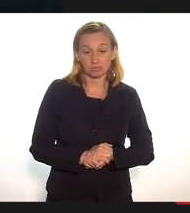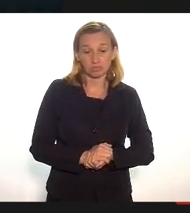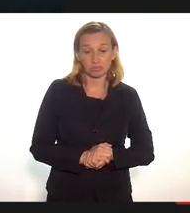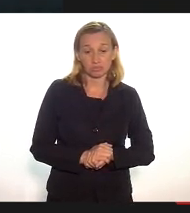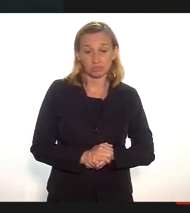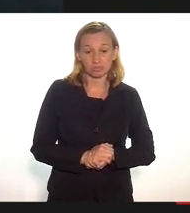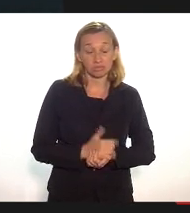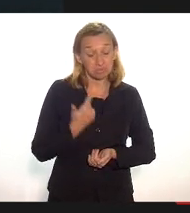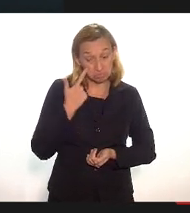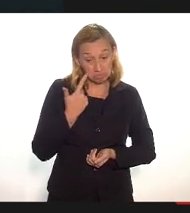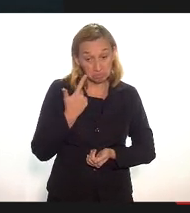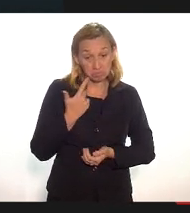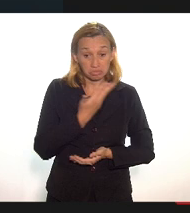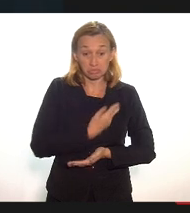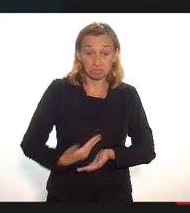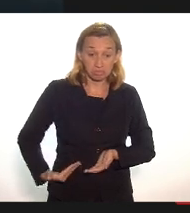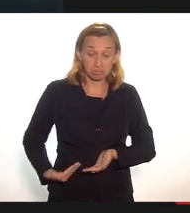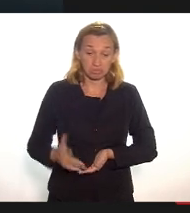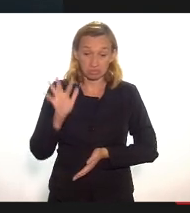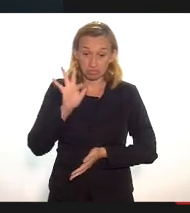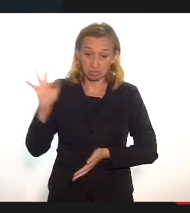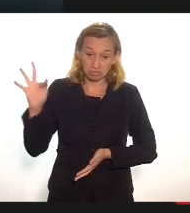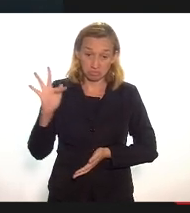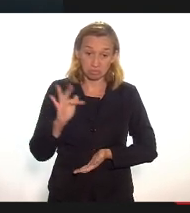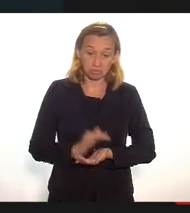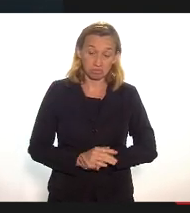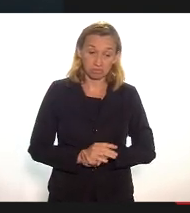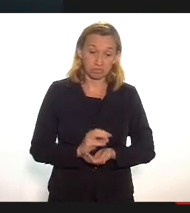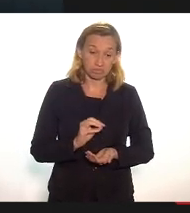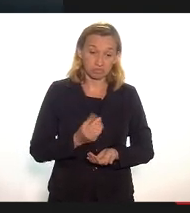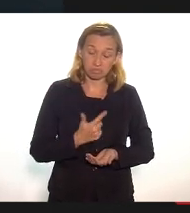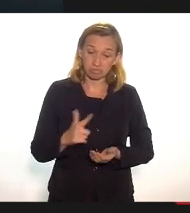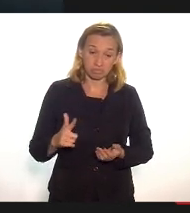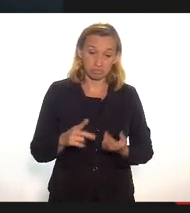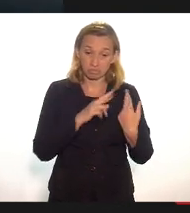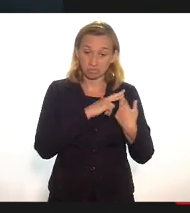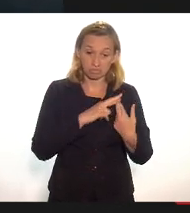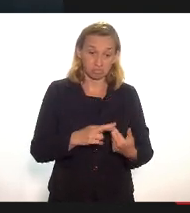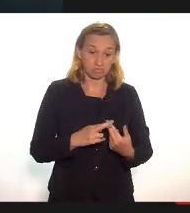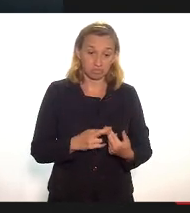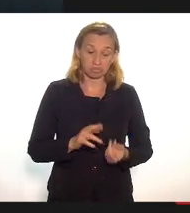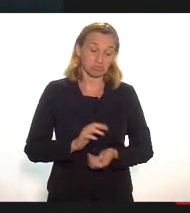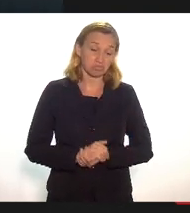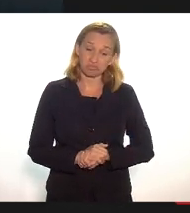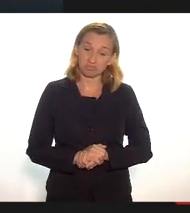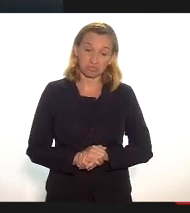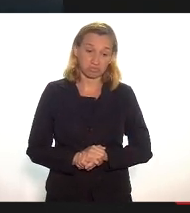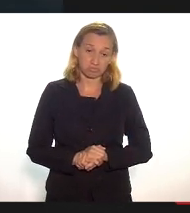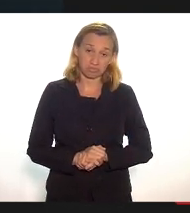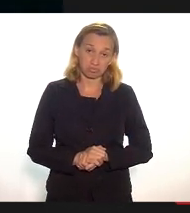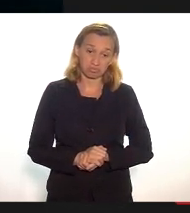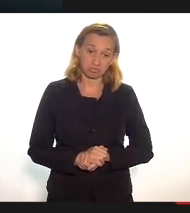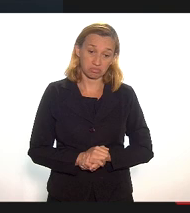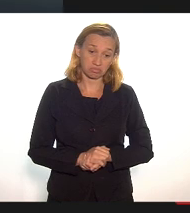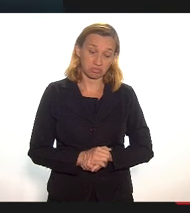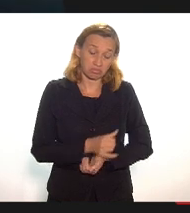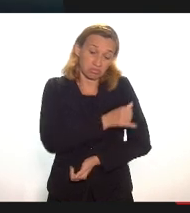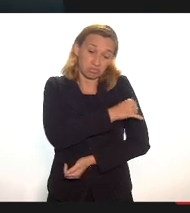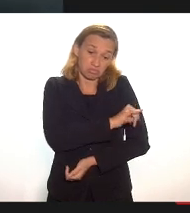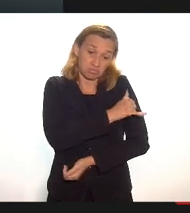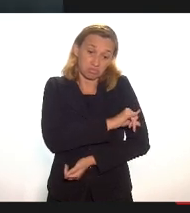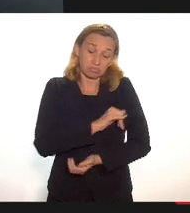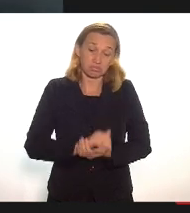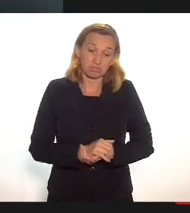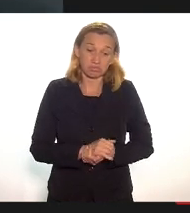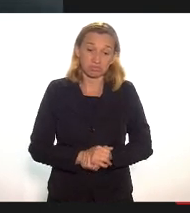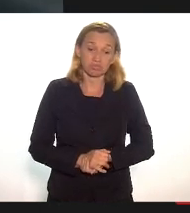vendo um governo federal completamente irresponsável. Não assumiu a coordenação. O Rio de Janeiro é